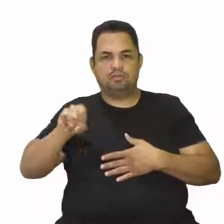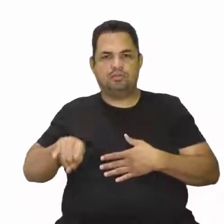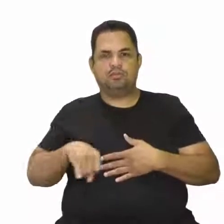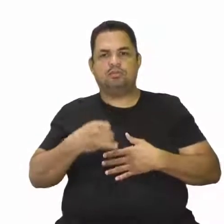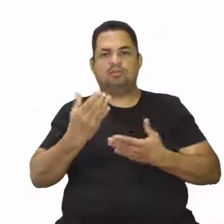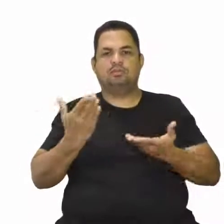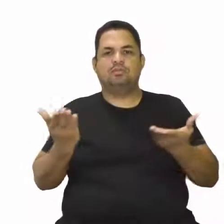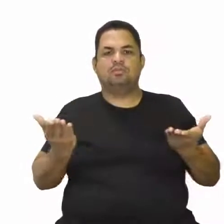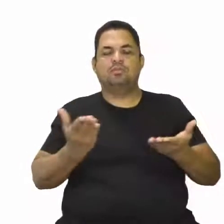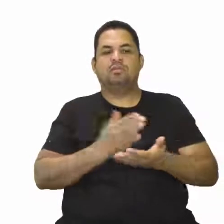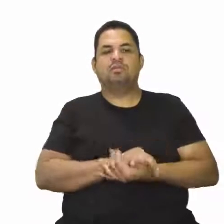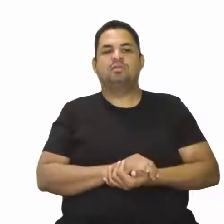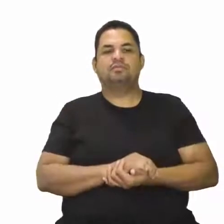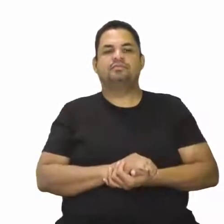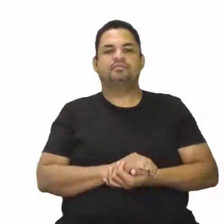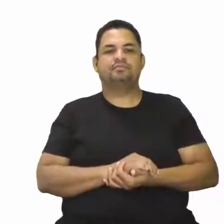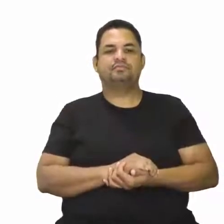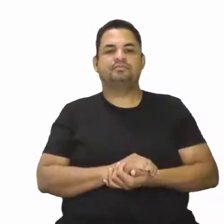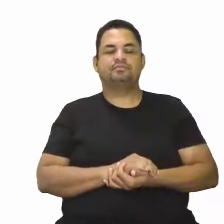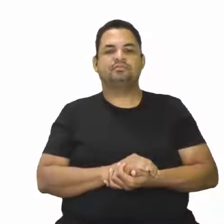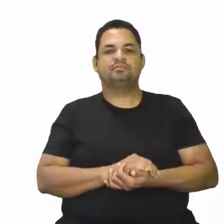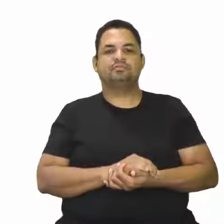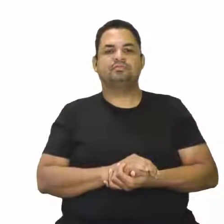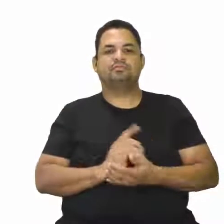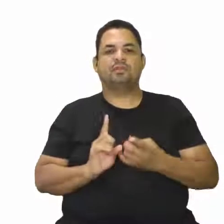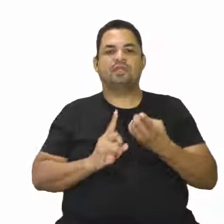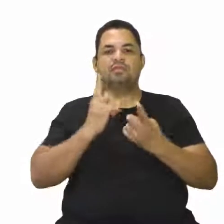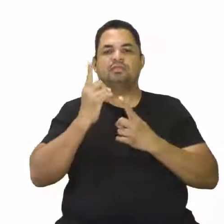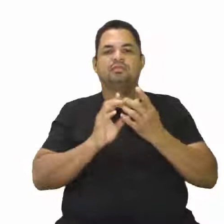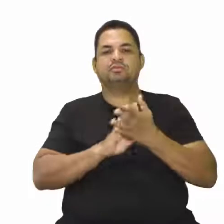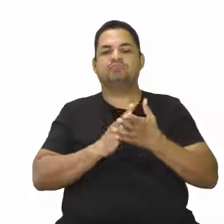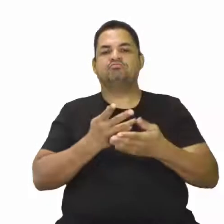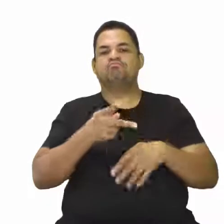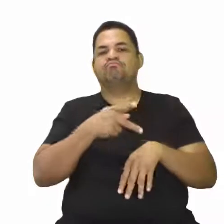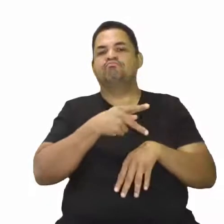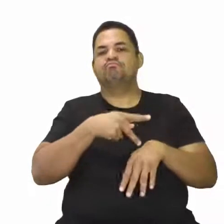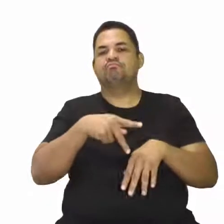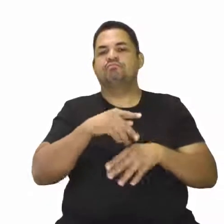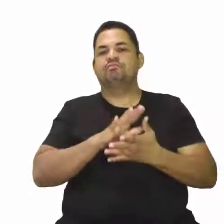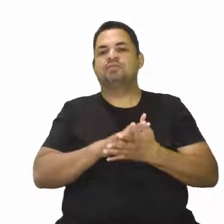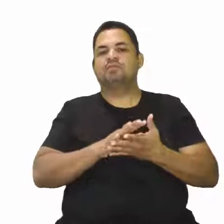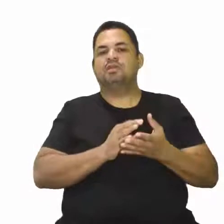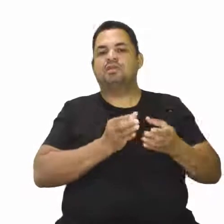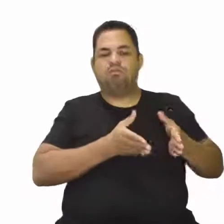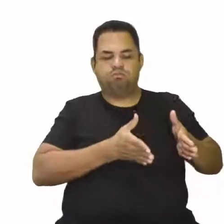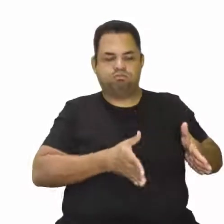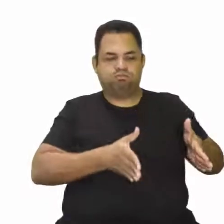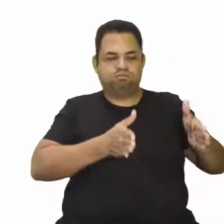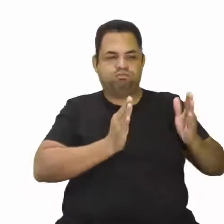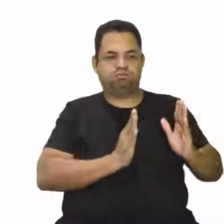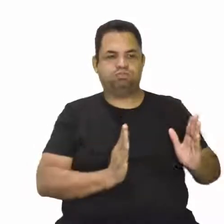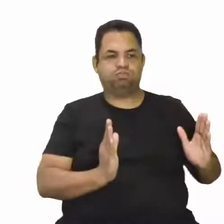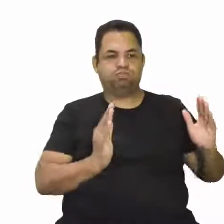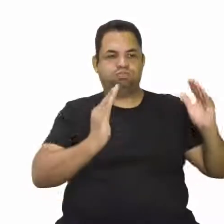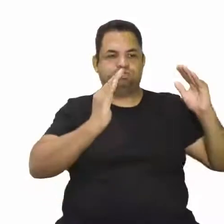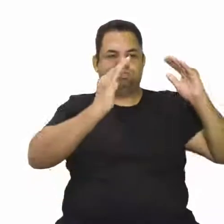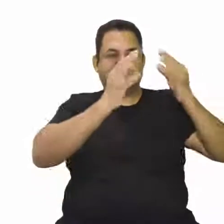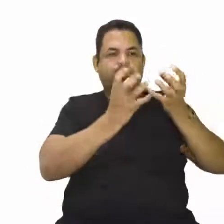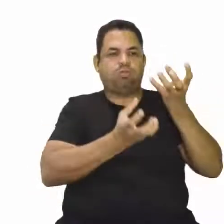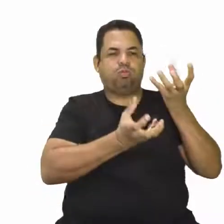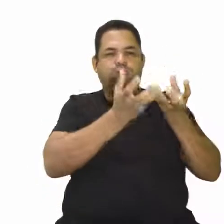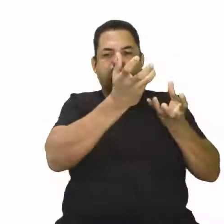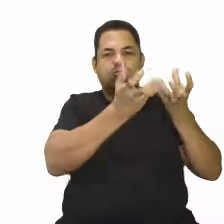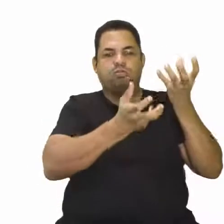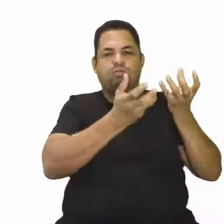quando você for ao Chile. O Chile é o país com mais vulcões no mundo e